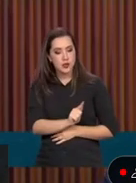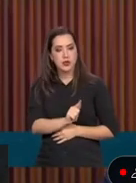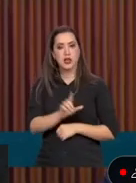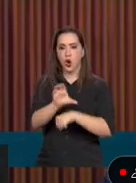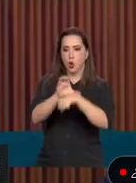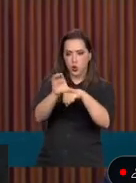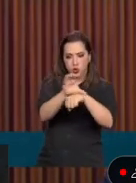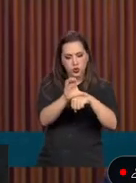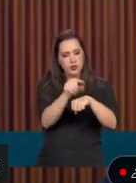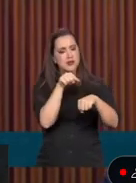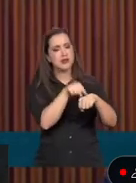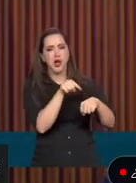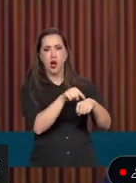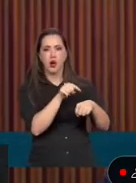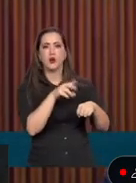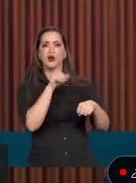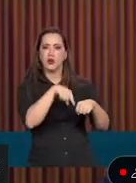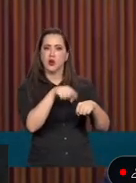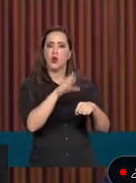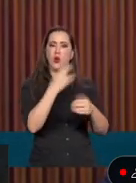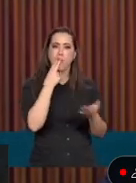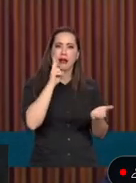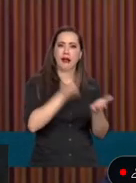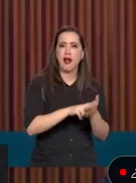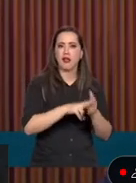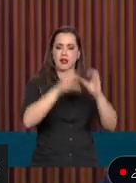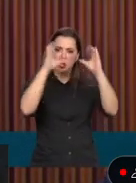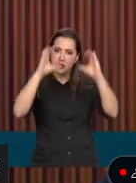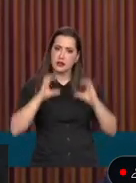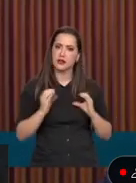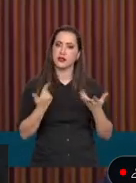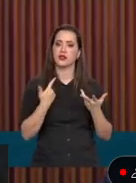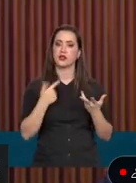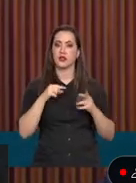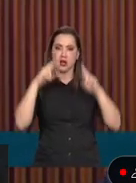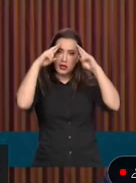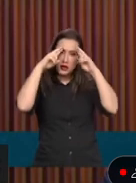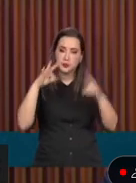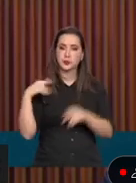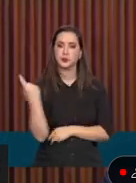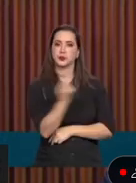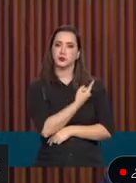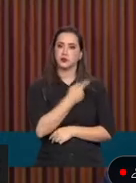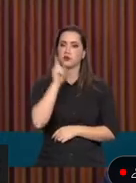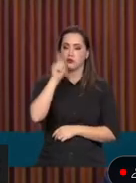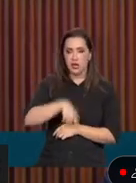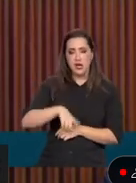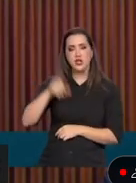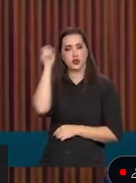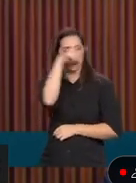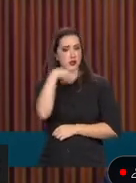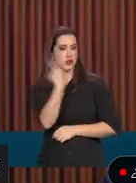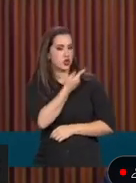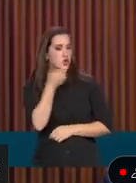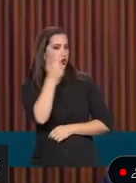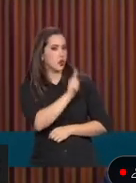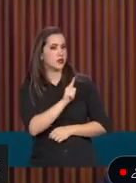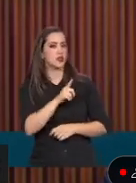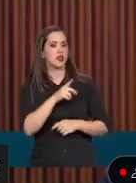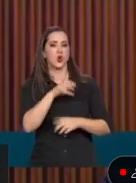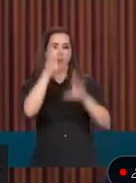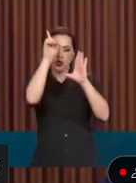convicção que fosse uma carta cidadã respeitada por todos nós. Foi muito difícil a gente conquistar o direito